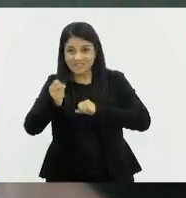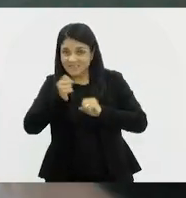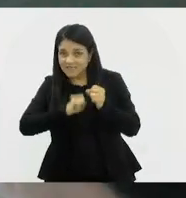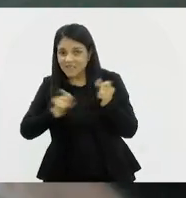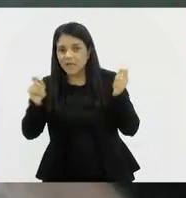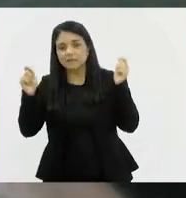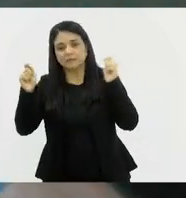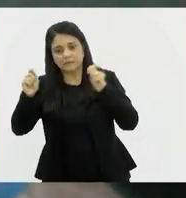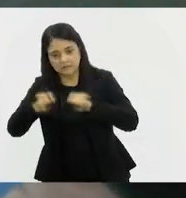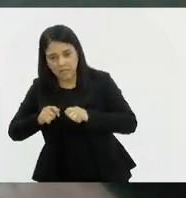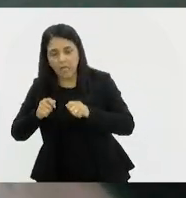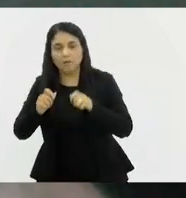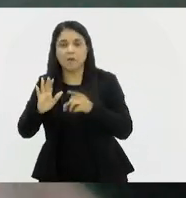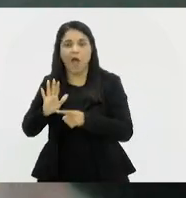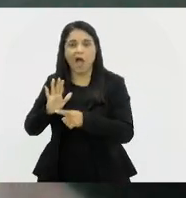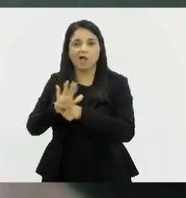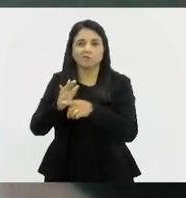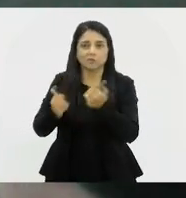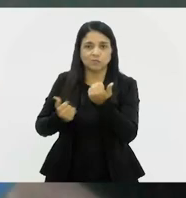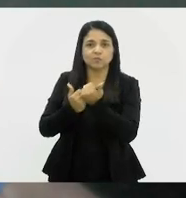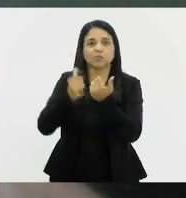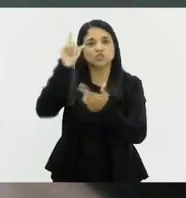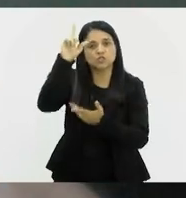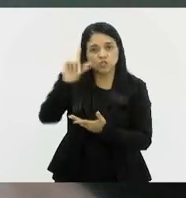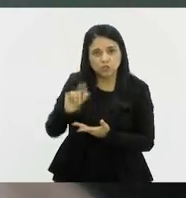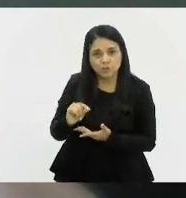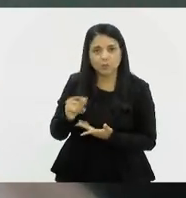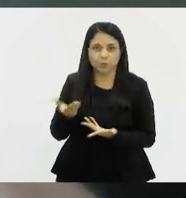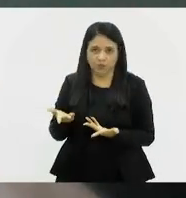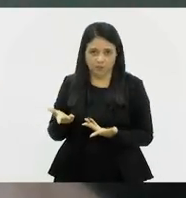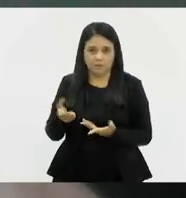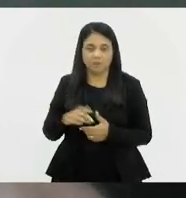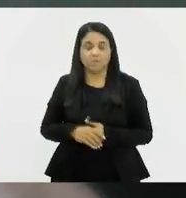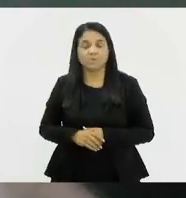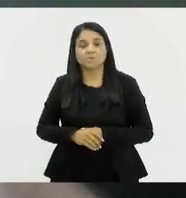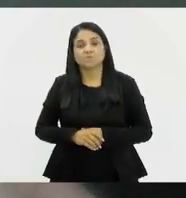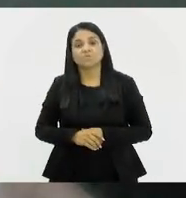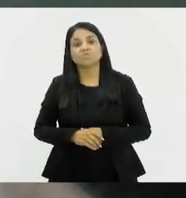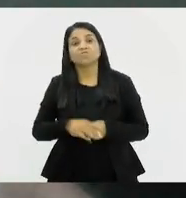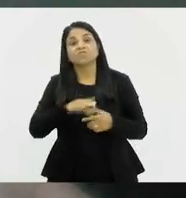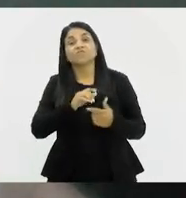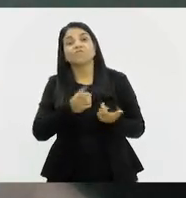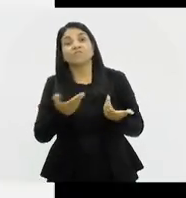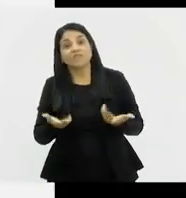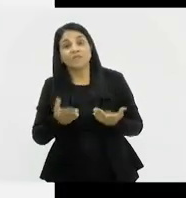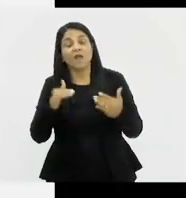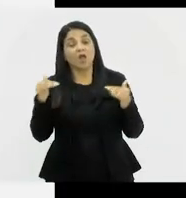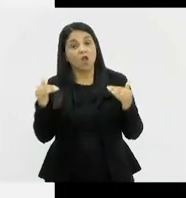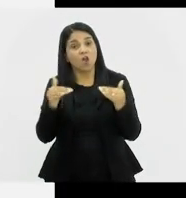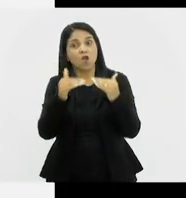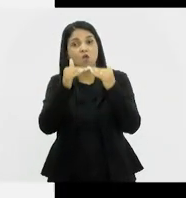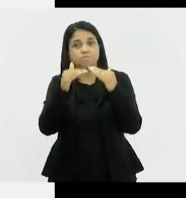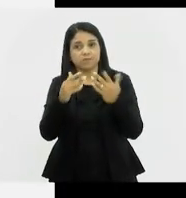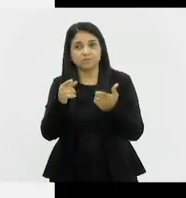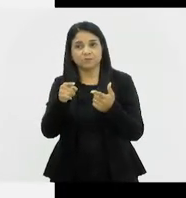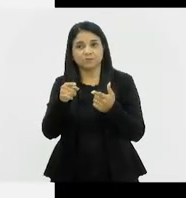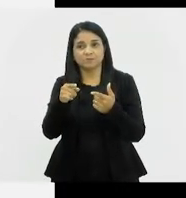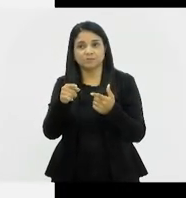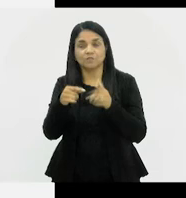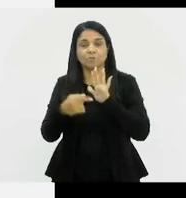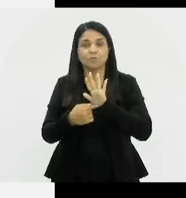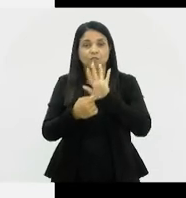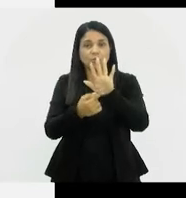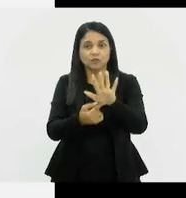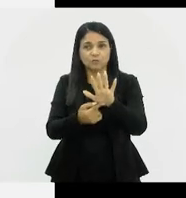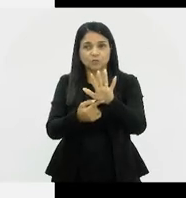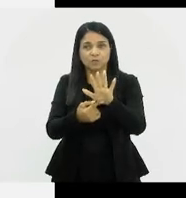para minimizar esse impacto. Próximo. E aí, mais uma vez, a combinação mostrando dentro da